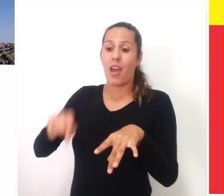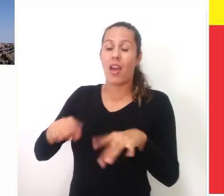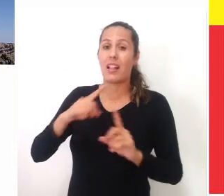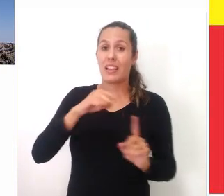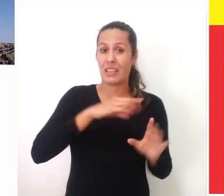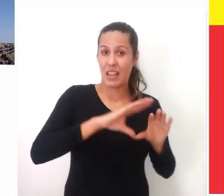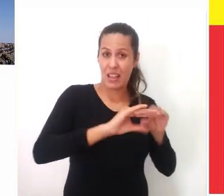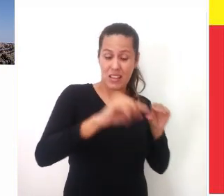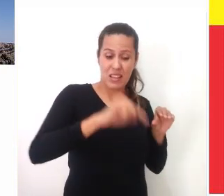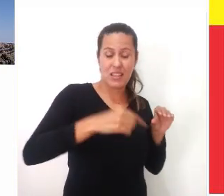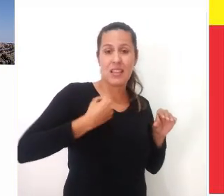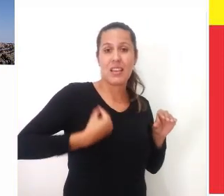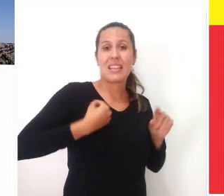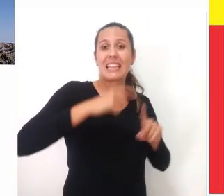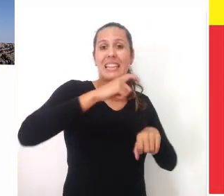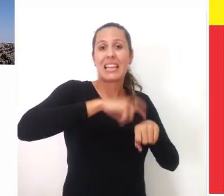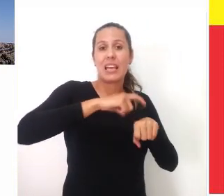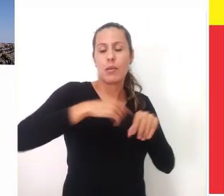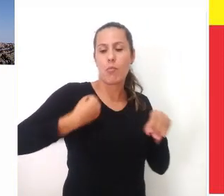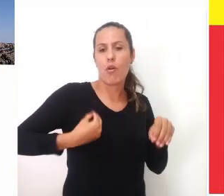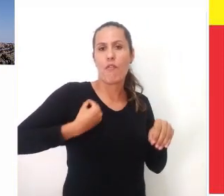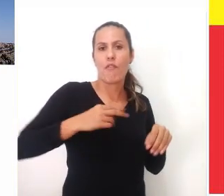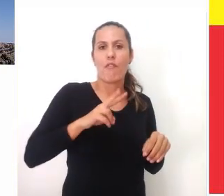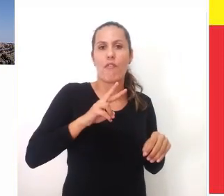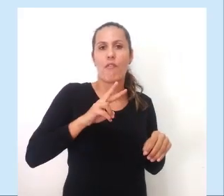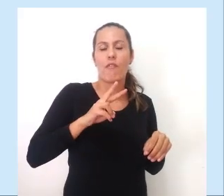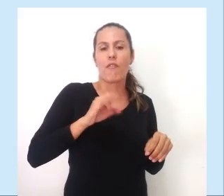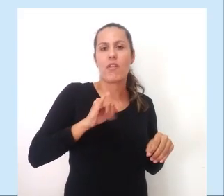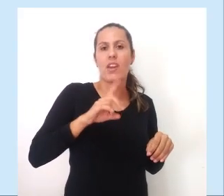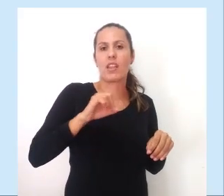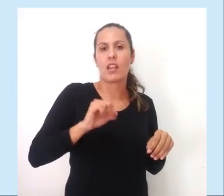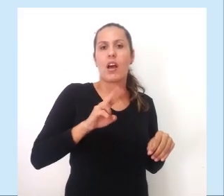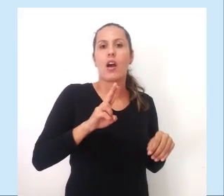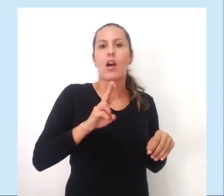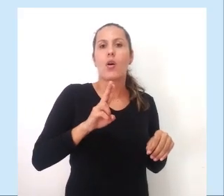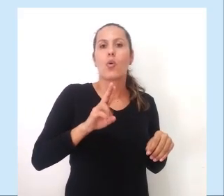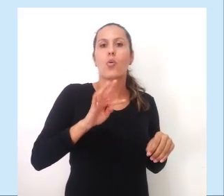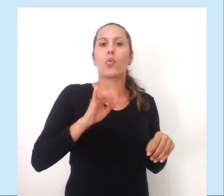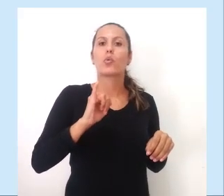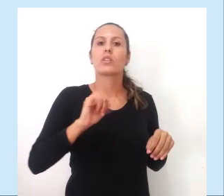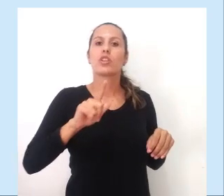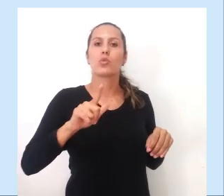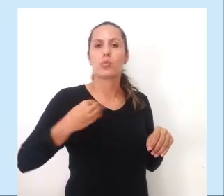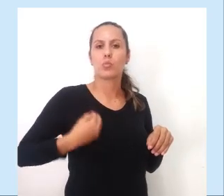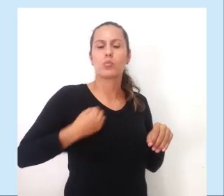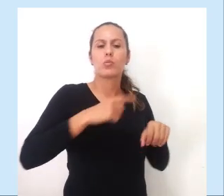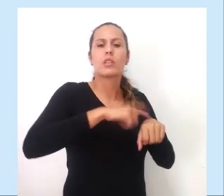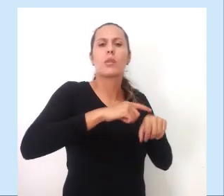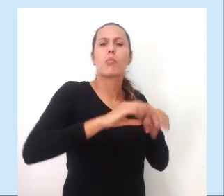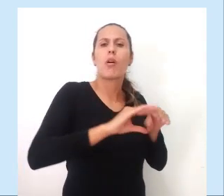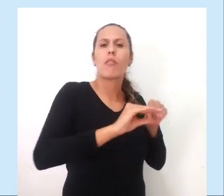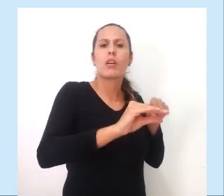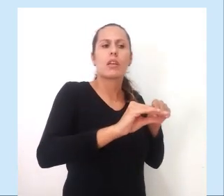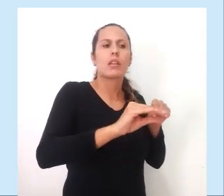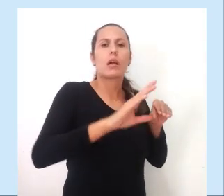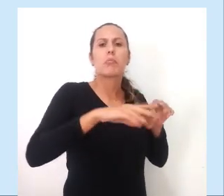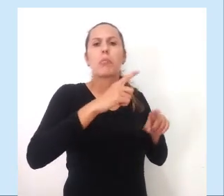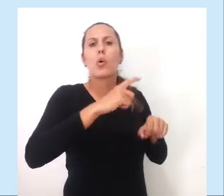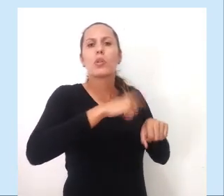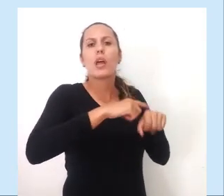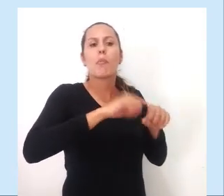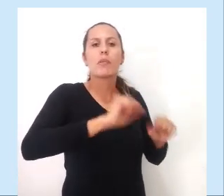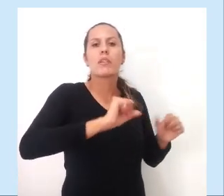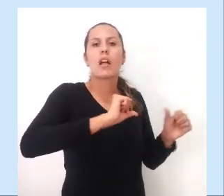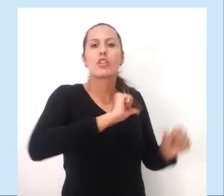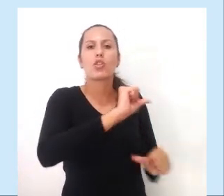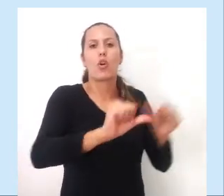células fotovoltaicas têm validade e quando ela perde a validade, a gente precisa ter cuidado no momento de descarte.